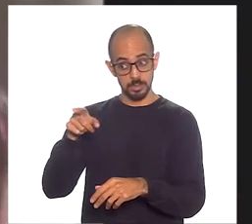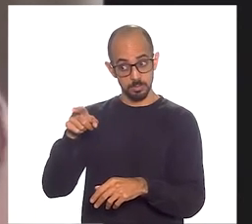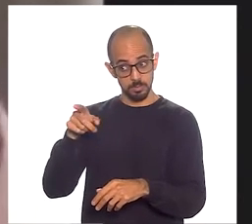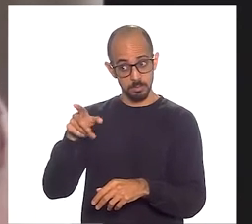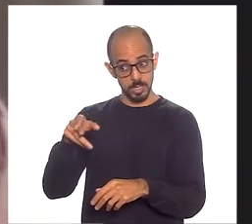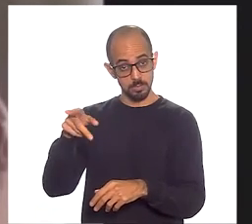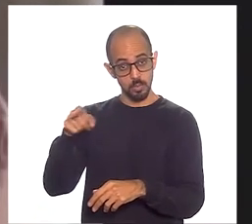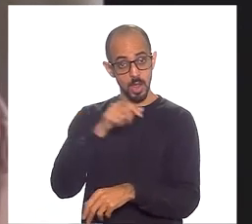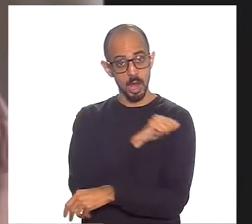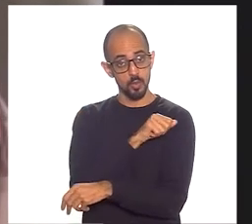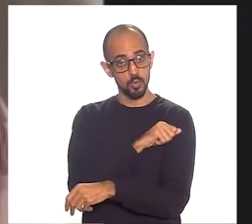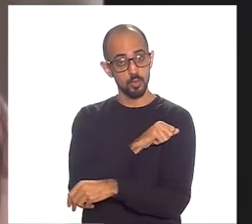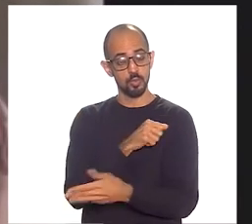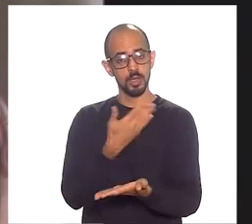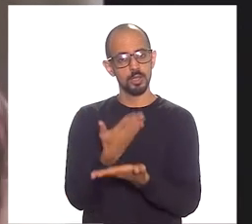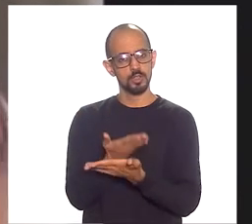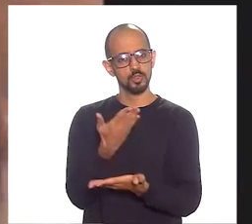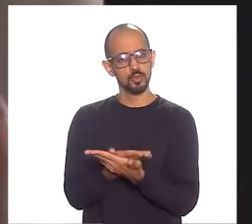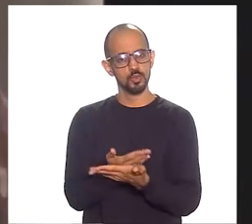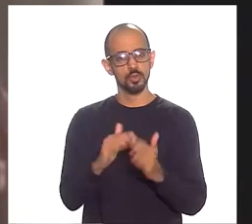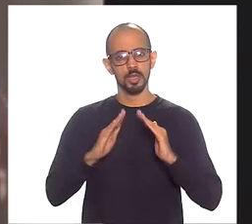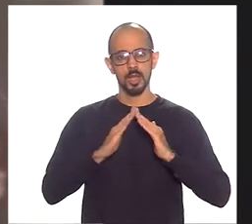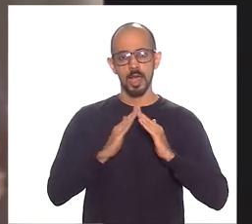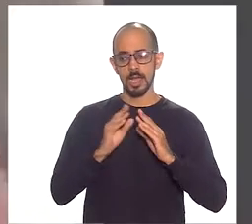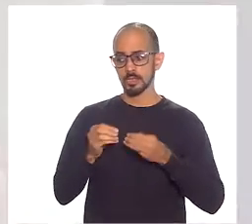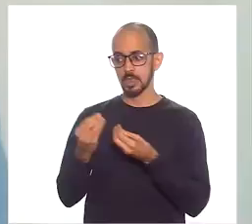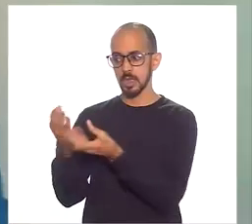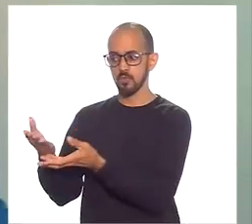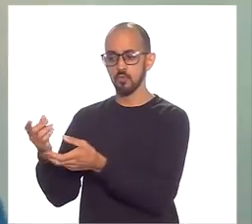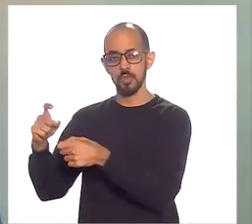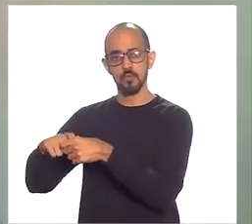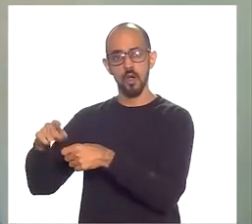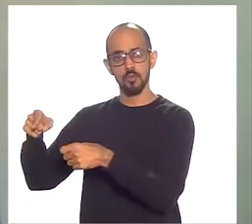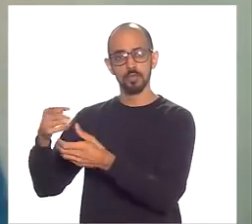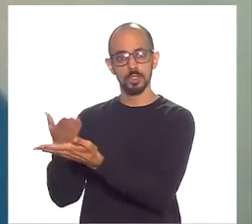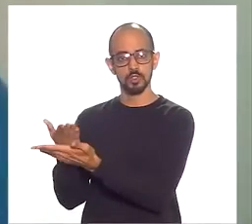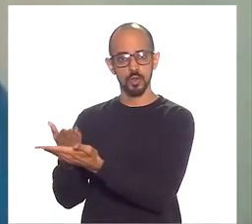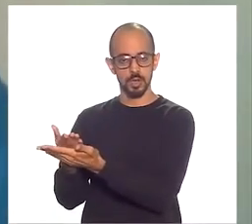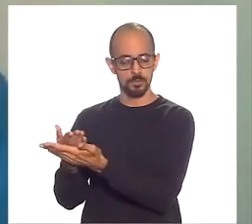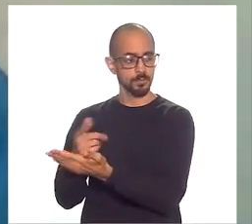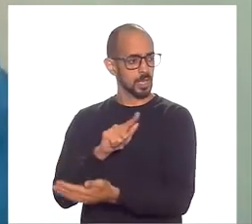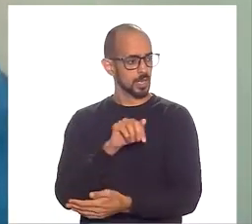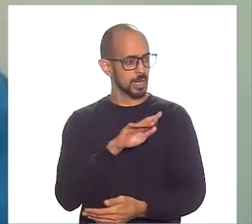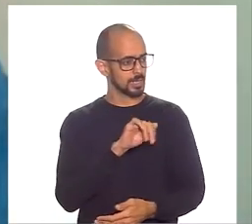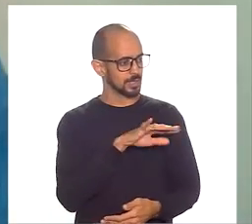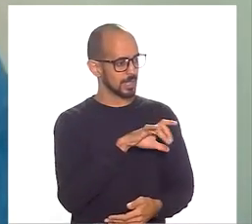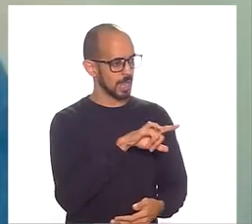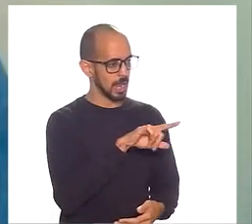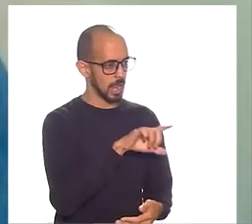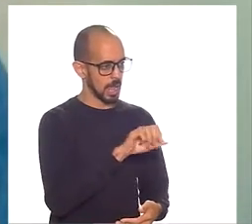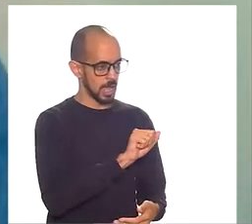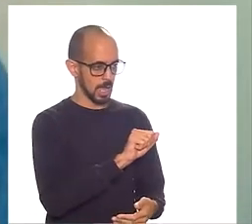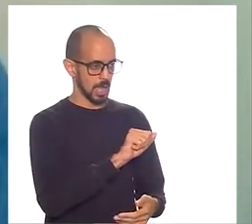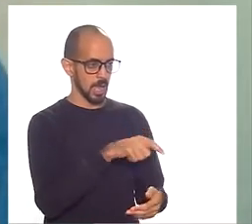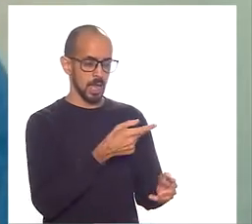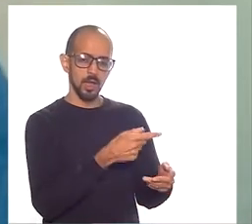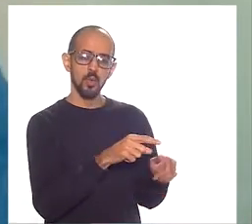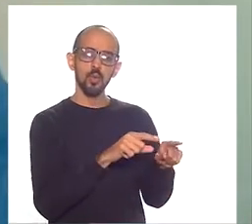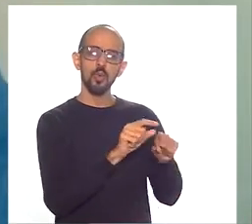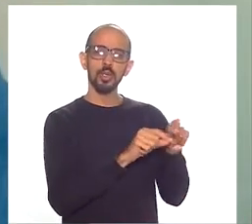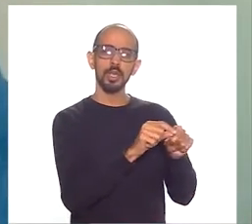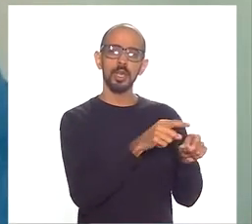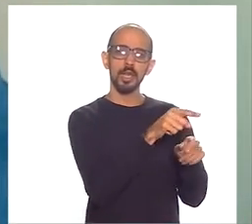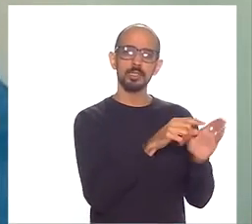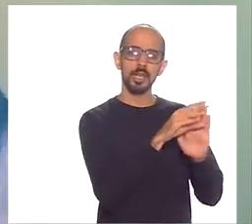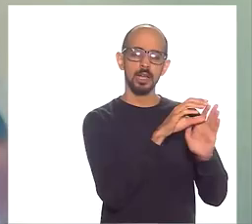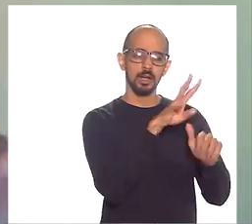material impresso, ele desenvolve as atividades e entrega na unidade escolar. Graziela, uma das questões que a Base Nacional Comum Curricular